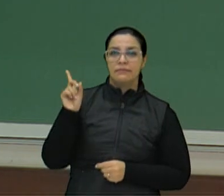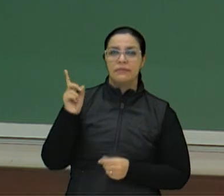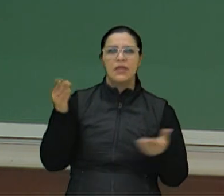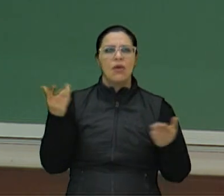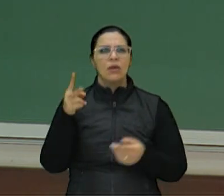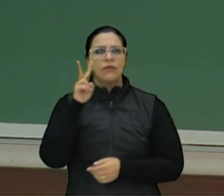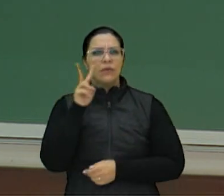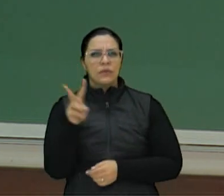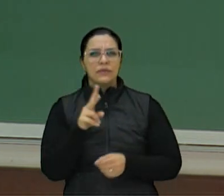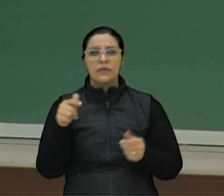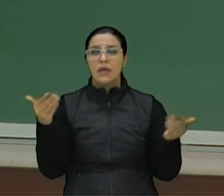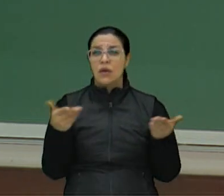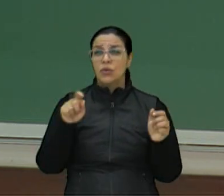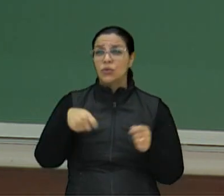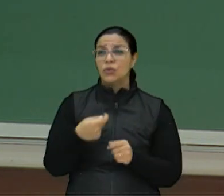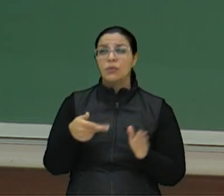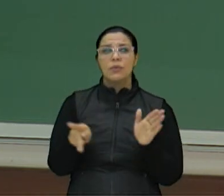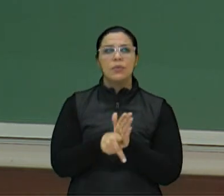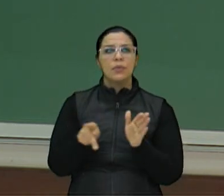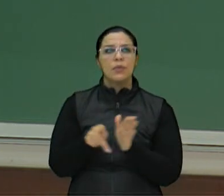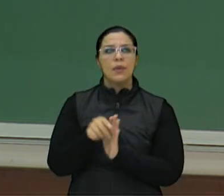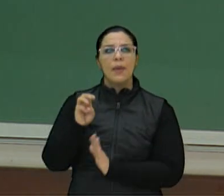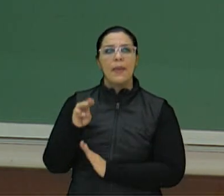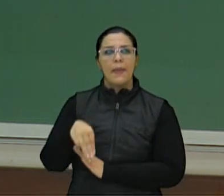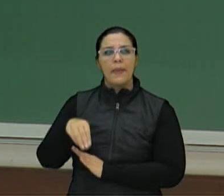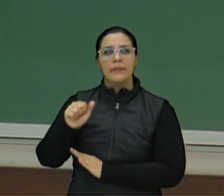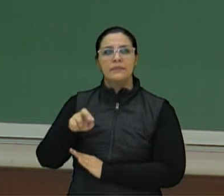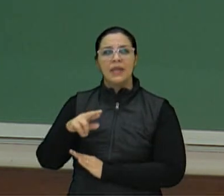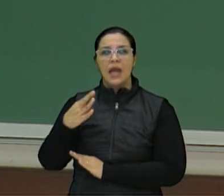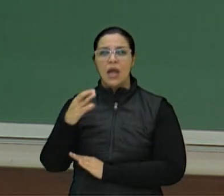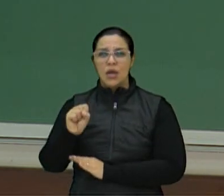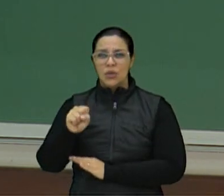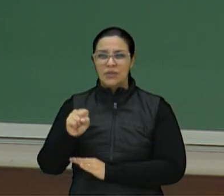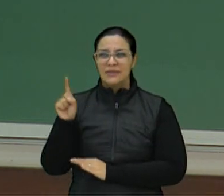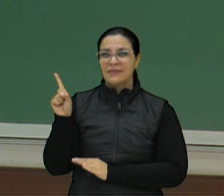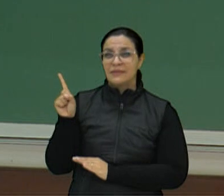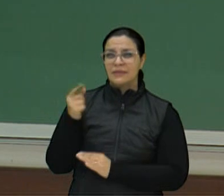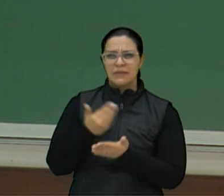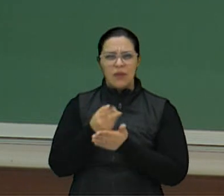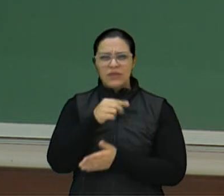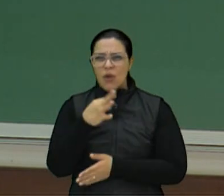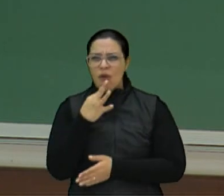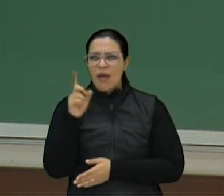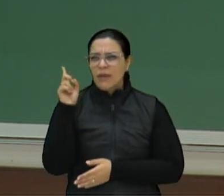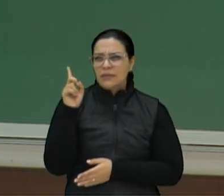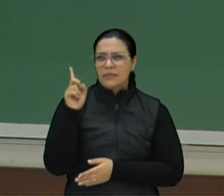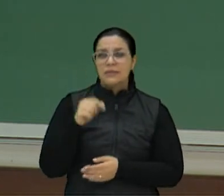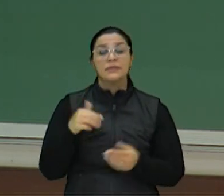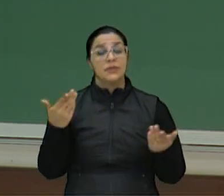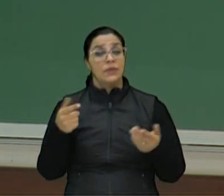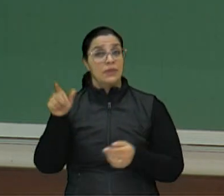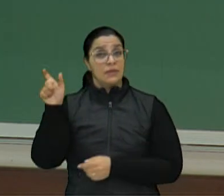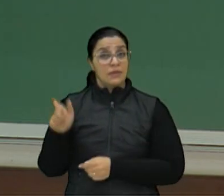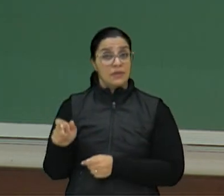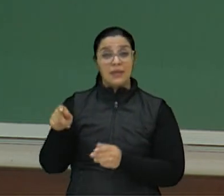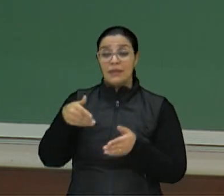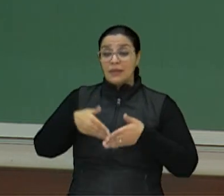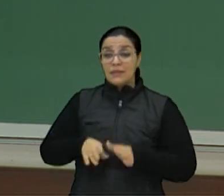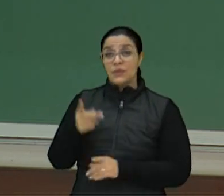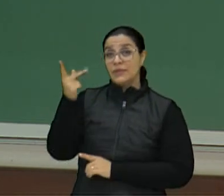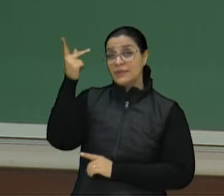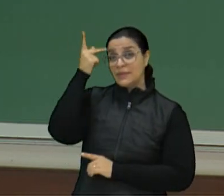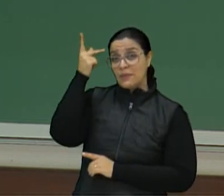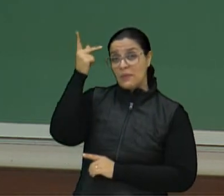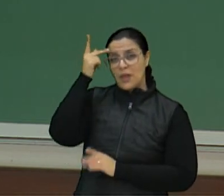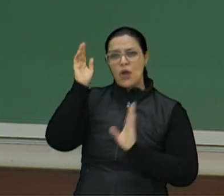Vamos agora falar um pouco sobre o Marcos Beccari. Alguém de vocês já ouviu falar sobre ele? Ele é paulista, só que há